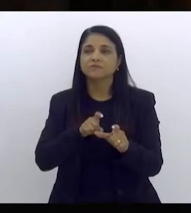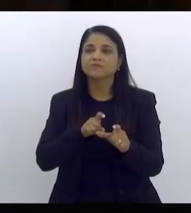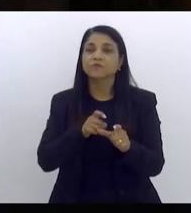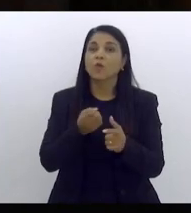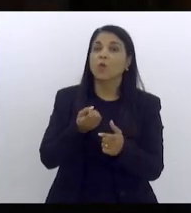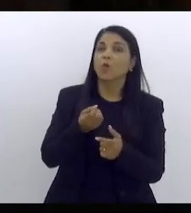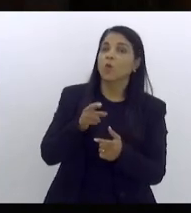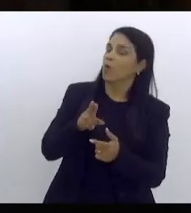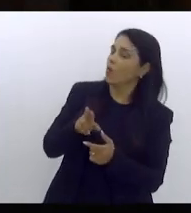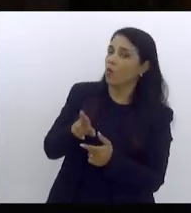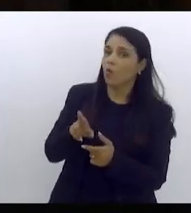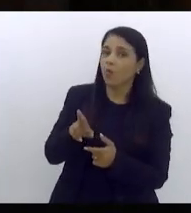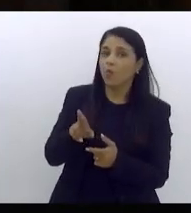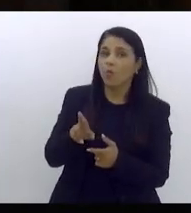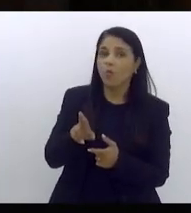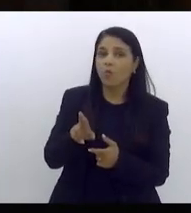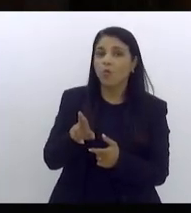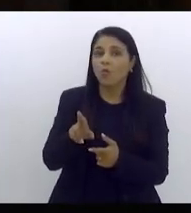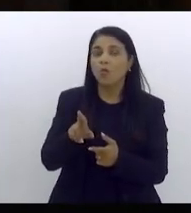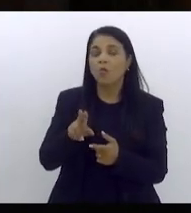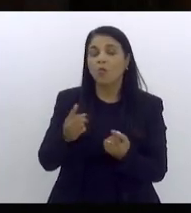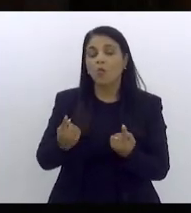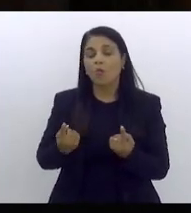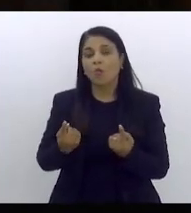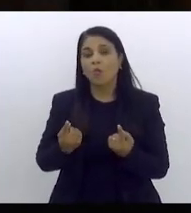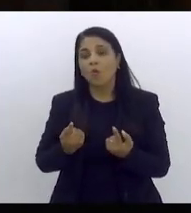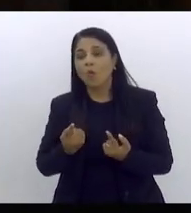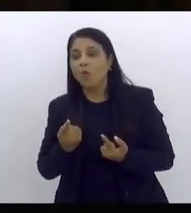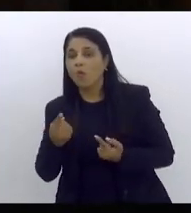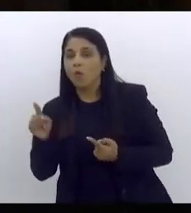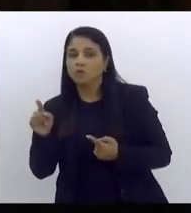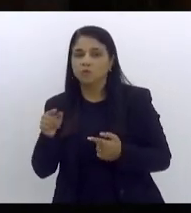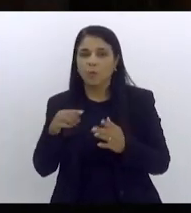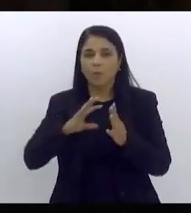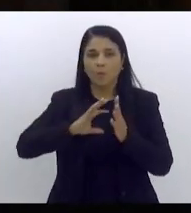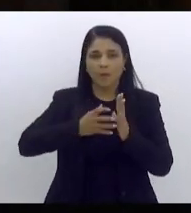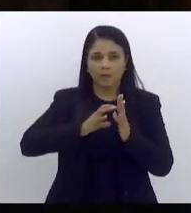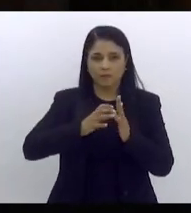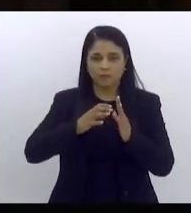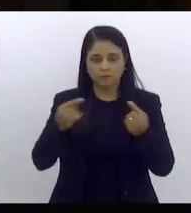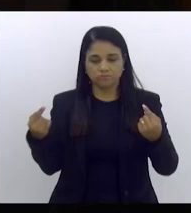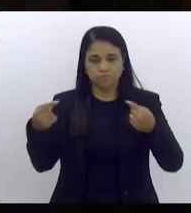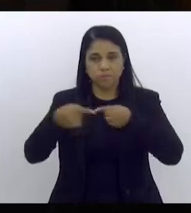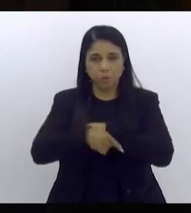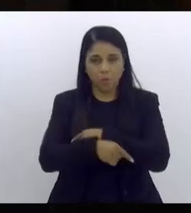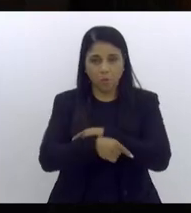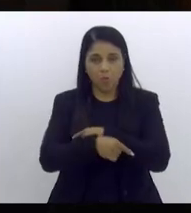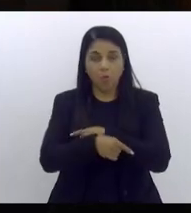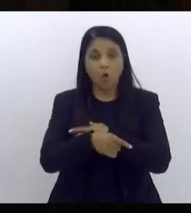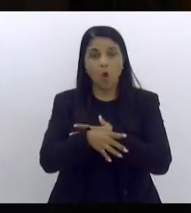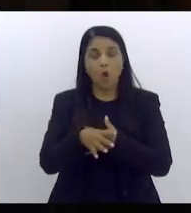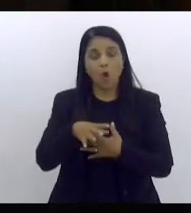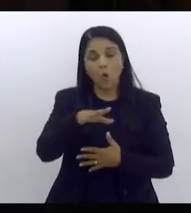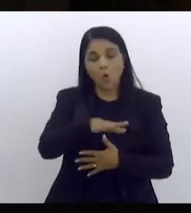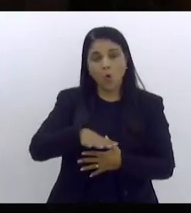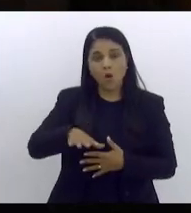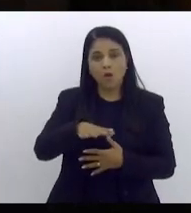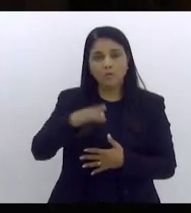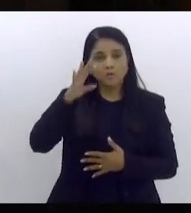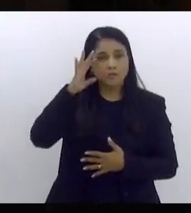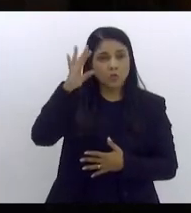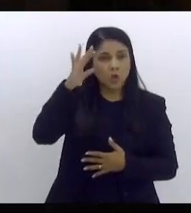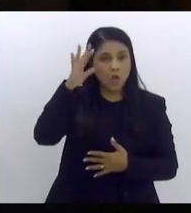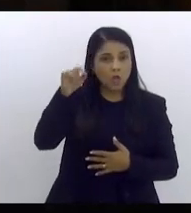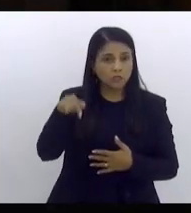ou são de oposição, independente de campo ideológico. Você pode ter um deputado de direita